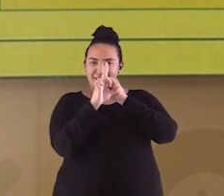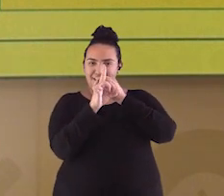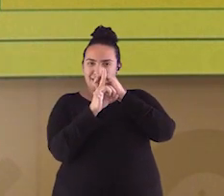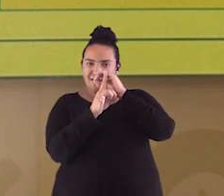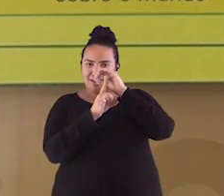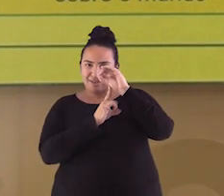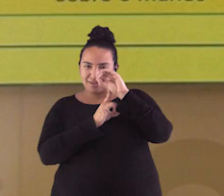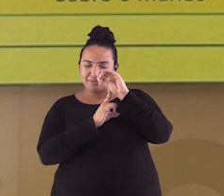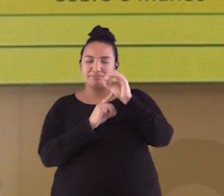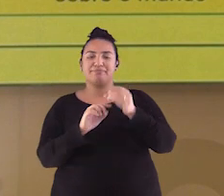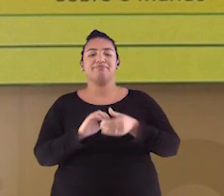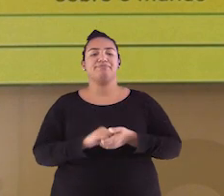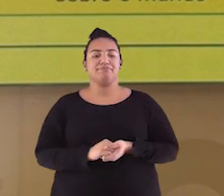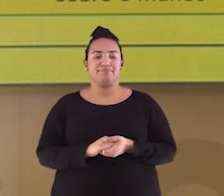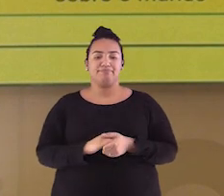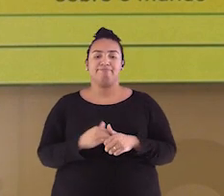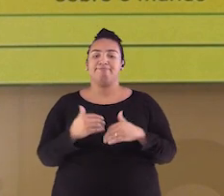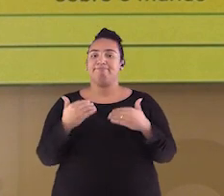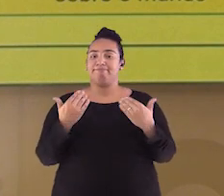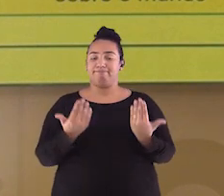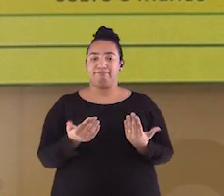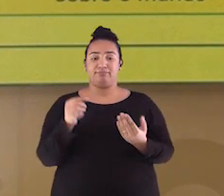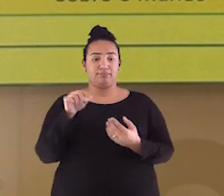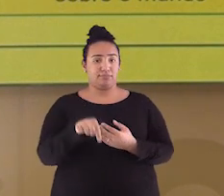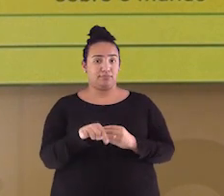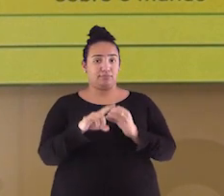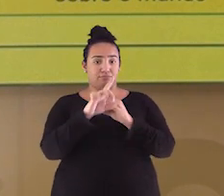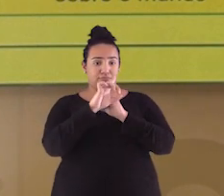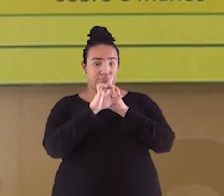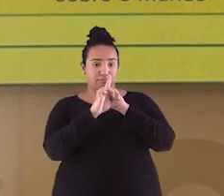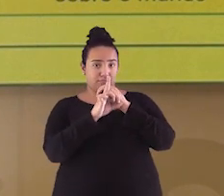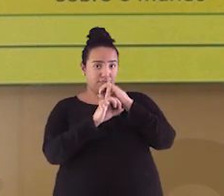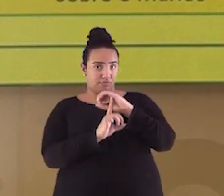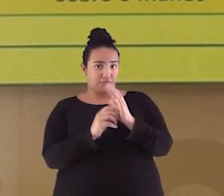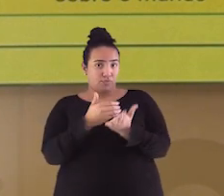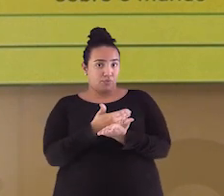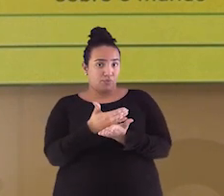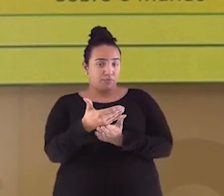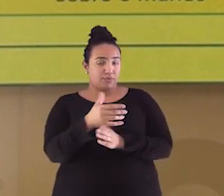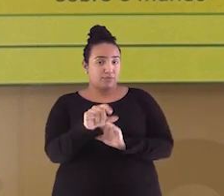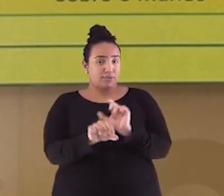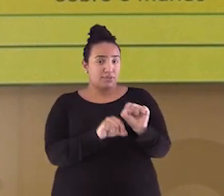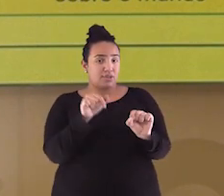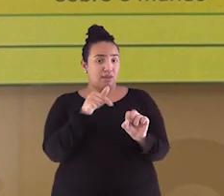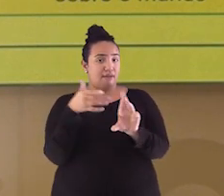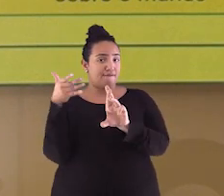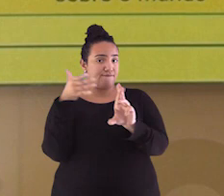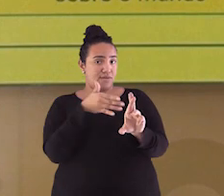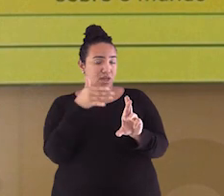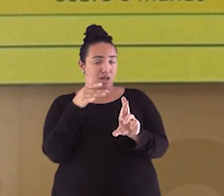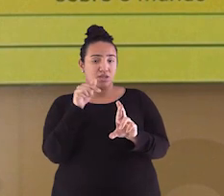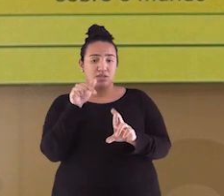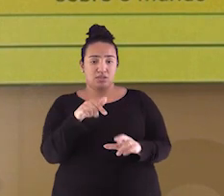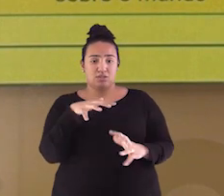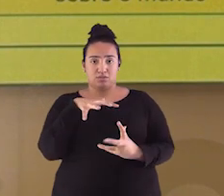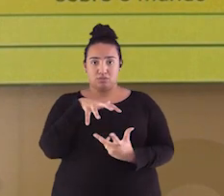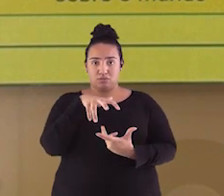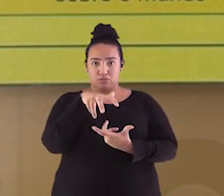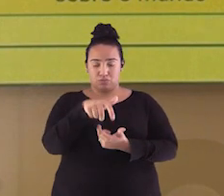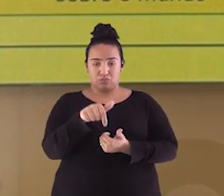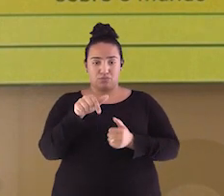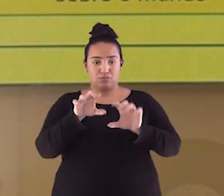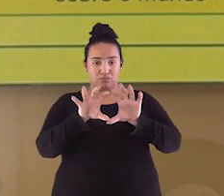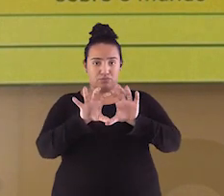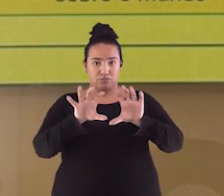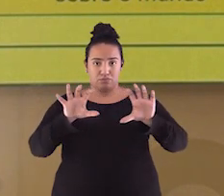perpassa. E a partir disso, o meridiano de Greenwich virou a referência para dividir o globo terrestre